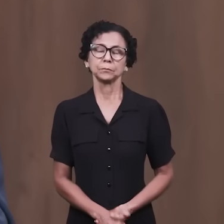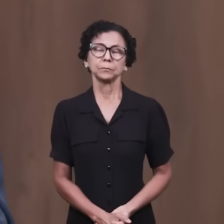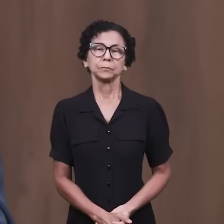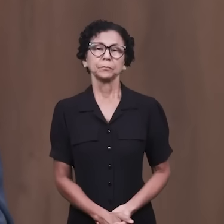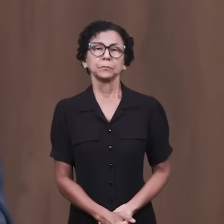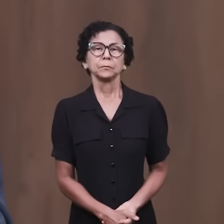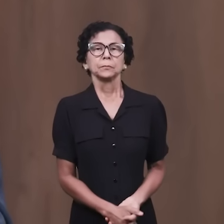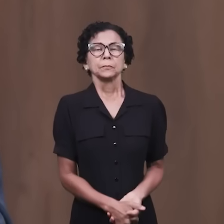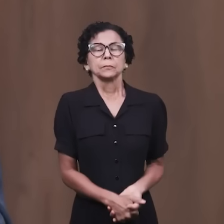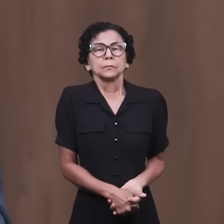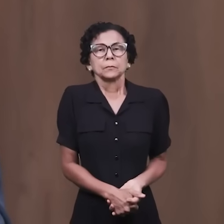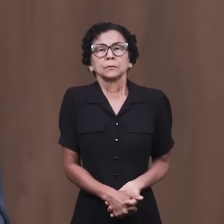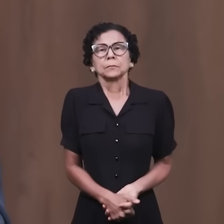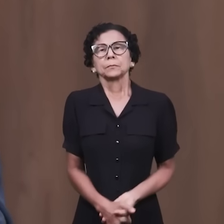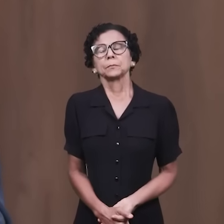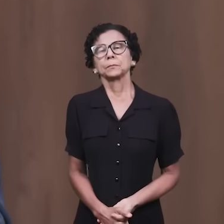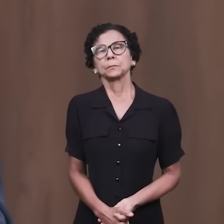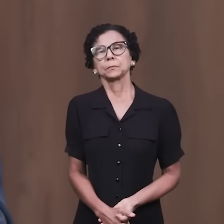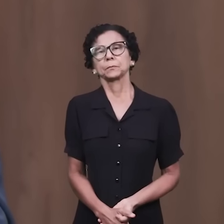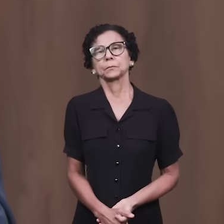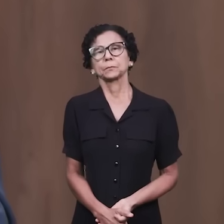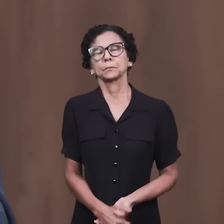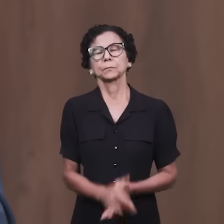eficaz. Né?